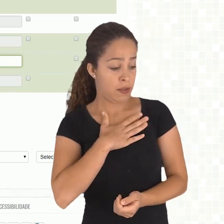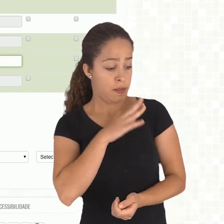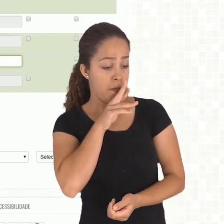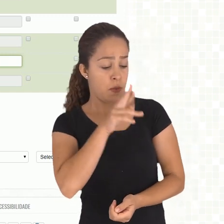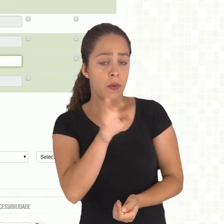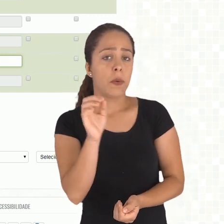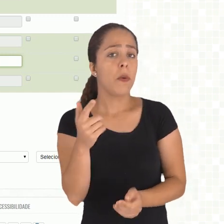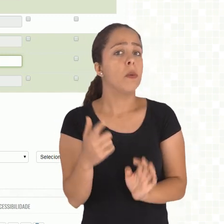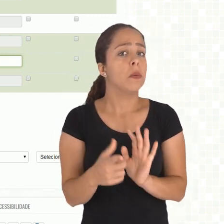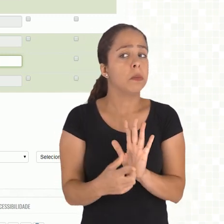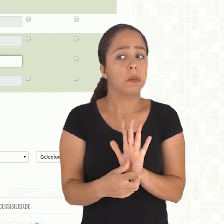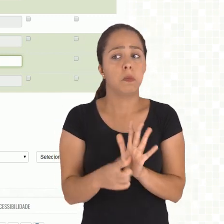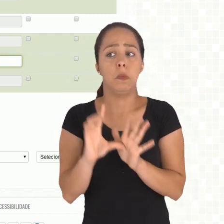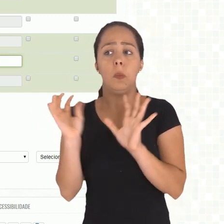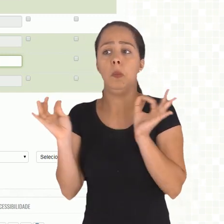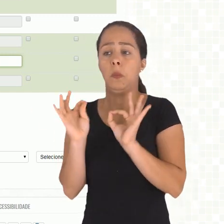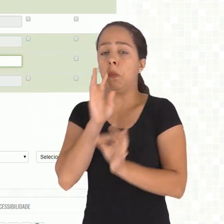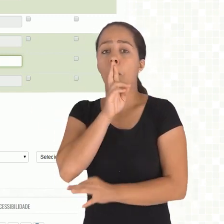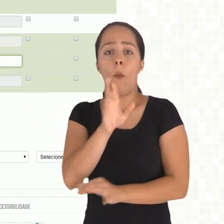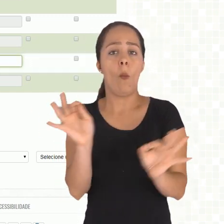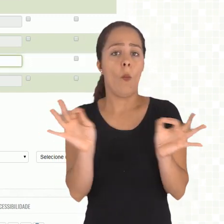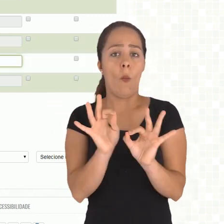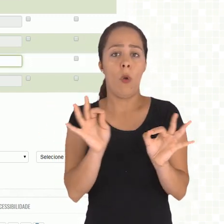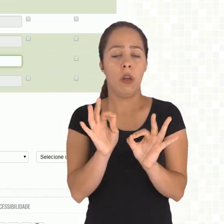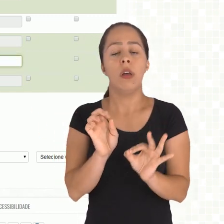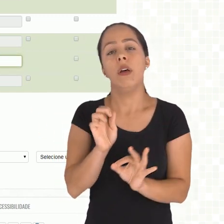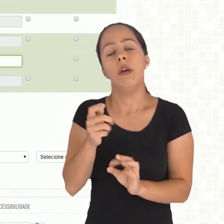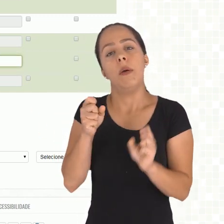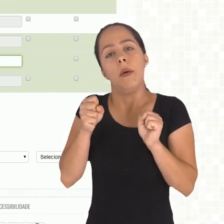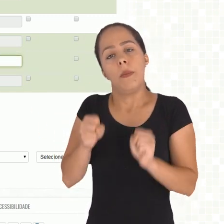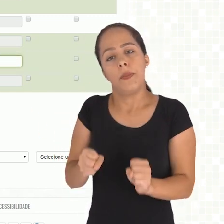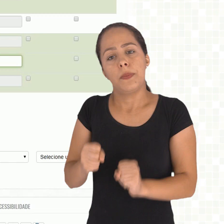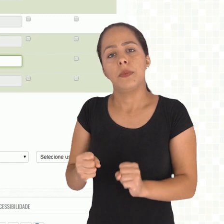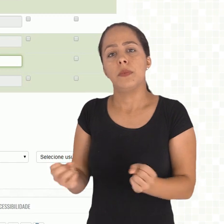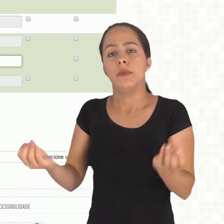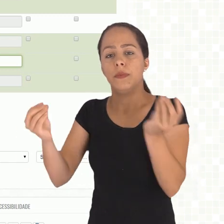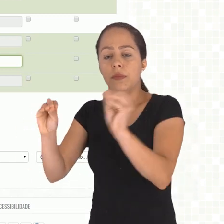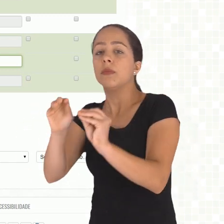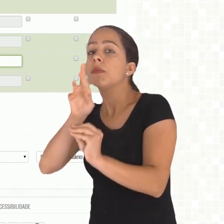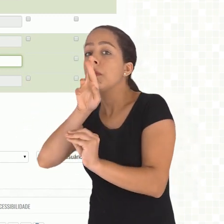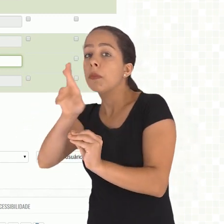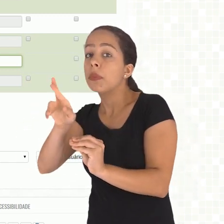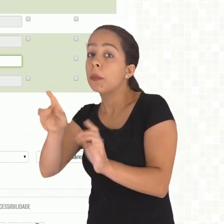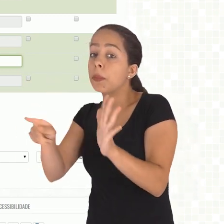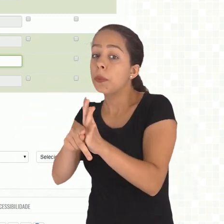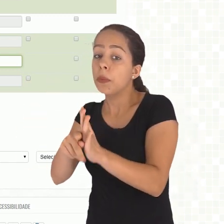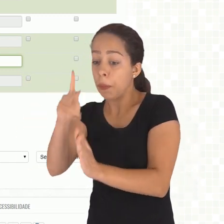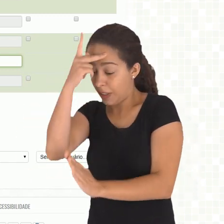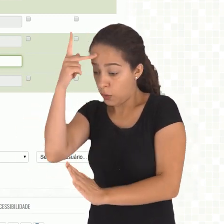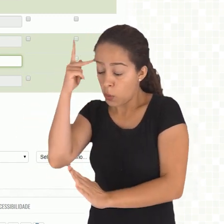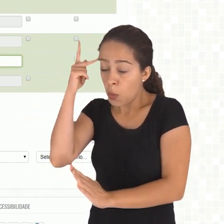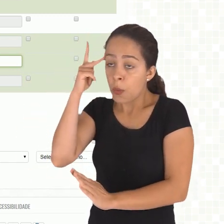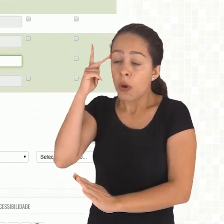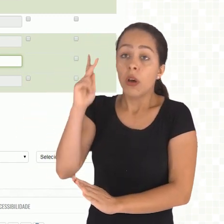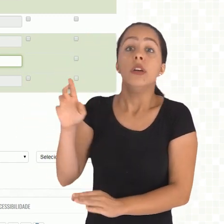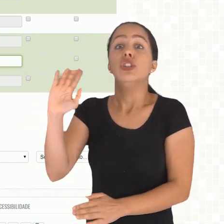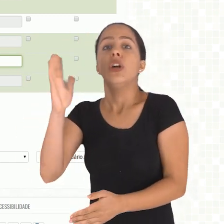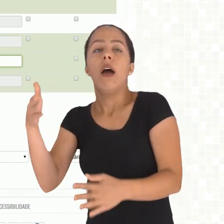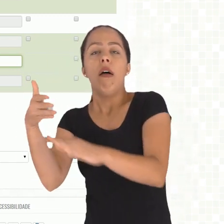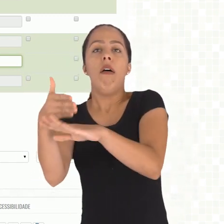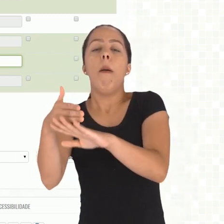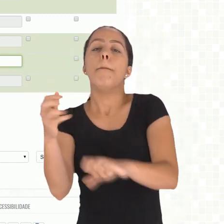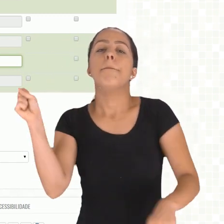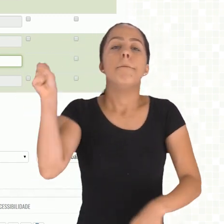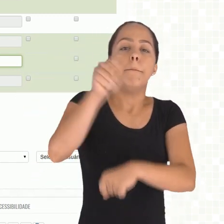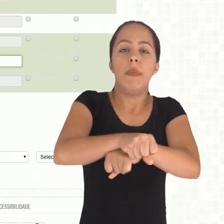comentário tá certo ele pode salvar-se caso você queira dar nota para todos os alunos de uma vez é só clicar aqui mostrar todas as notas